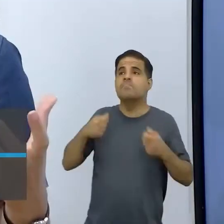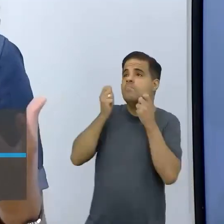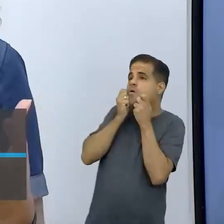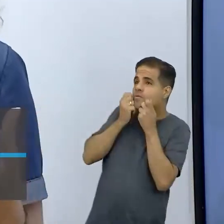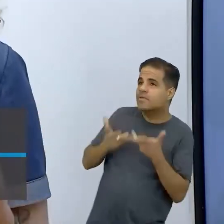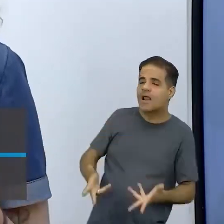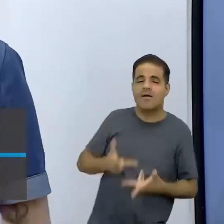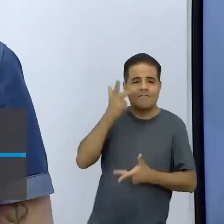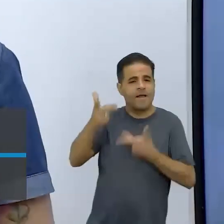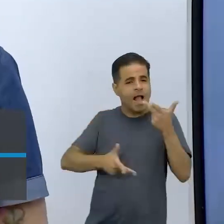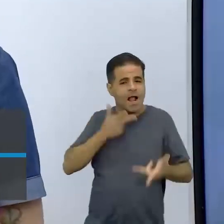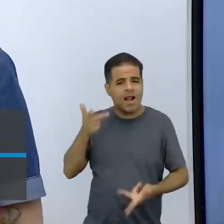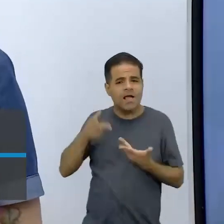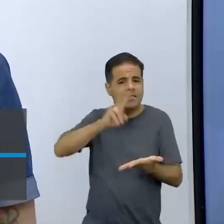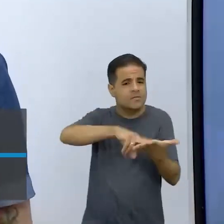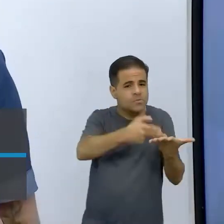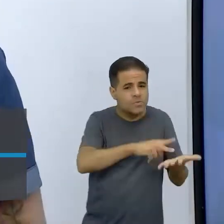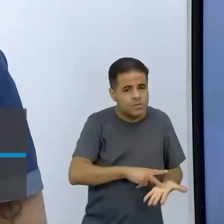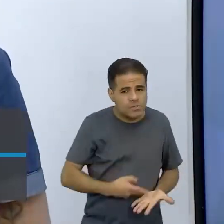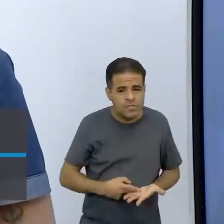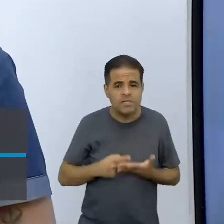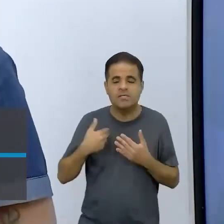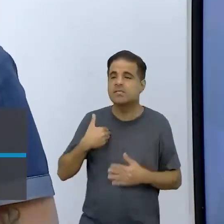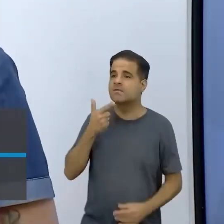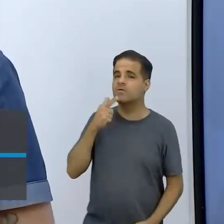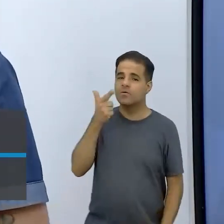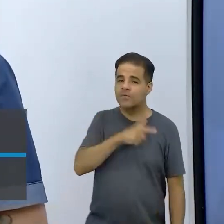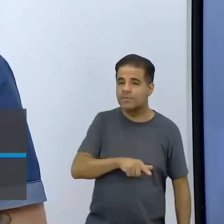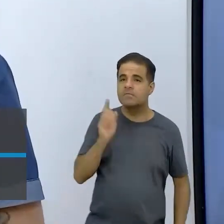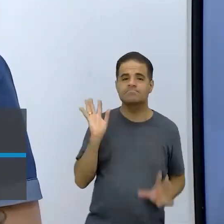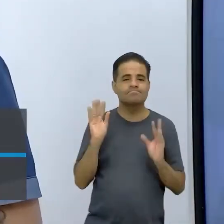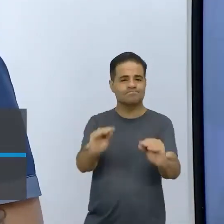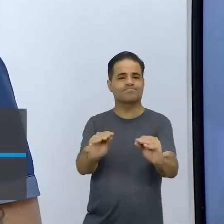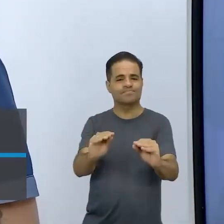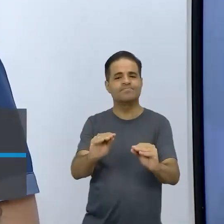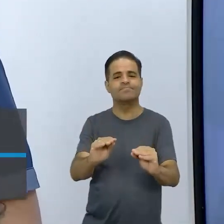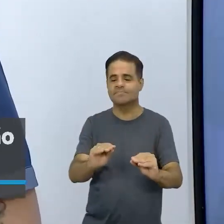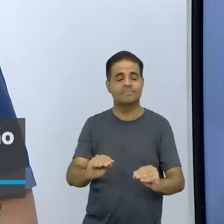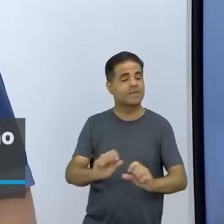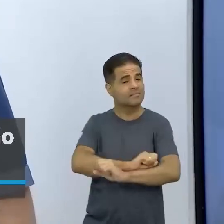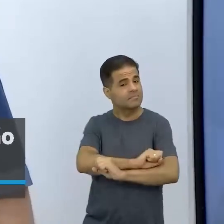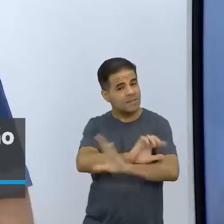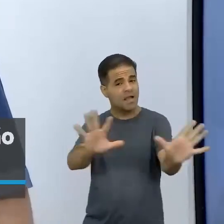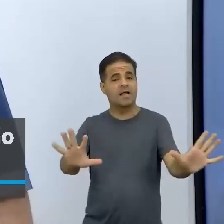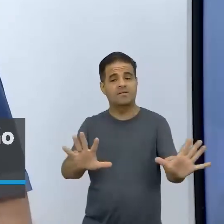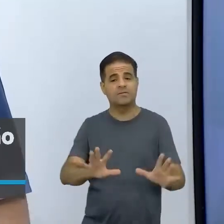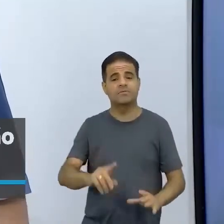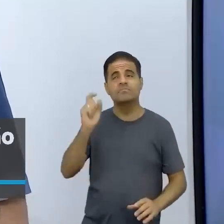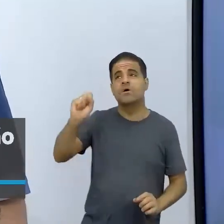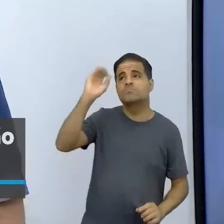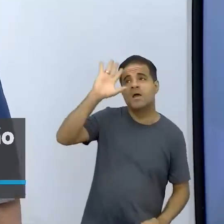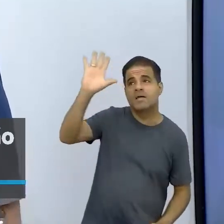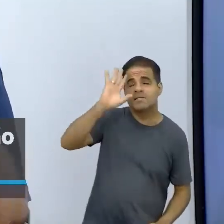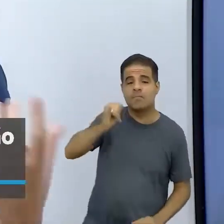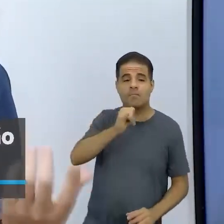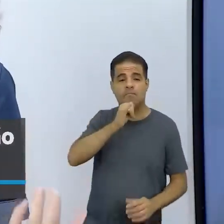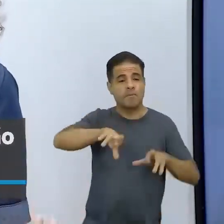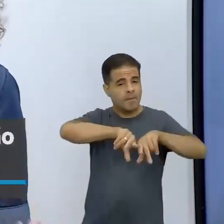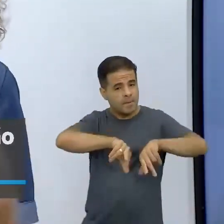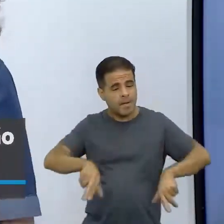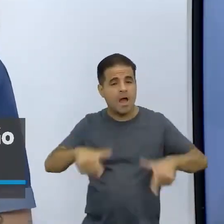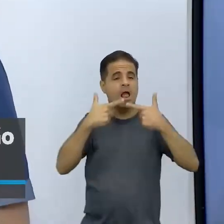expressar alguma coisa e traduzindo, a gente não consegue enfatizar tanto. Então, a gente pode pensar aí na questão da